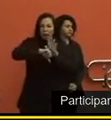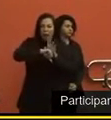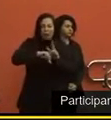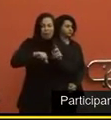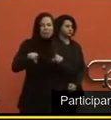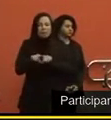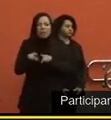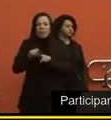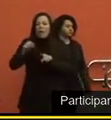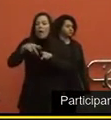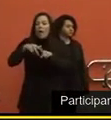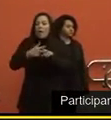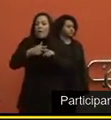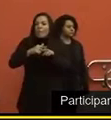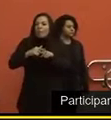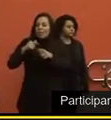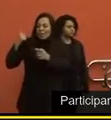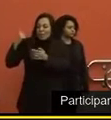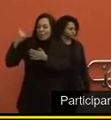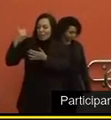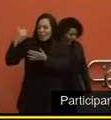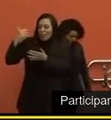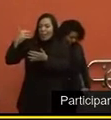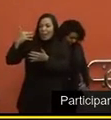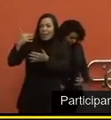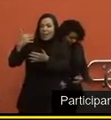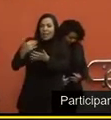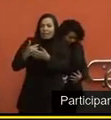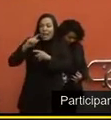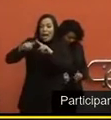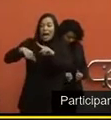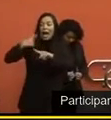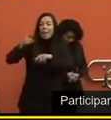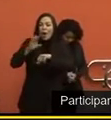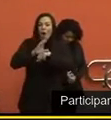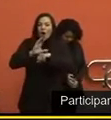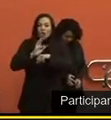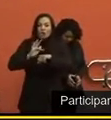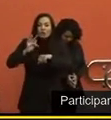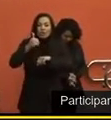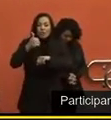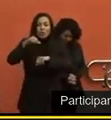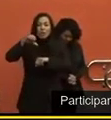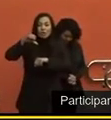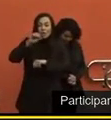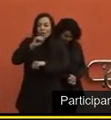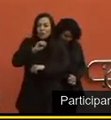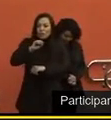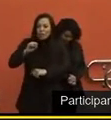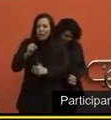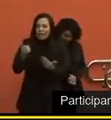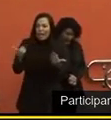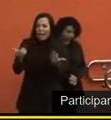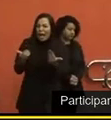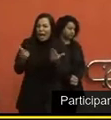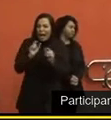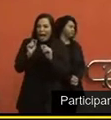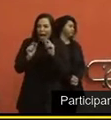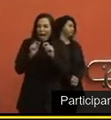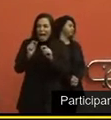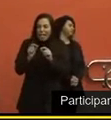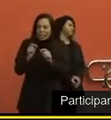as mudanças pelas quais passou, principalmente após a Constituição Federal de 1988, foram